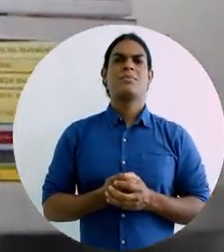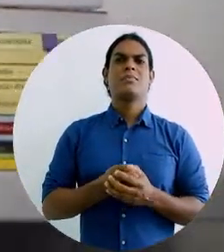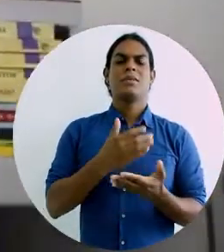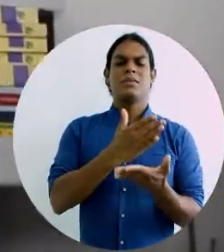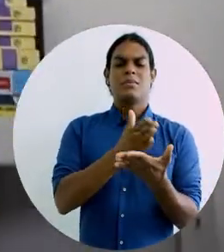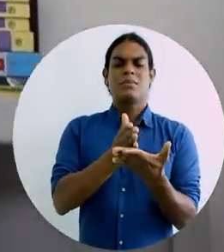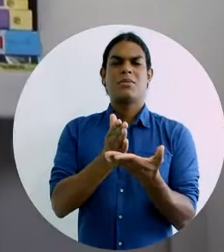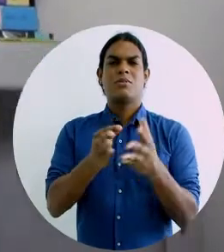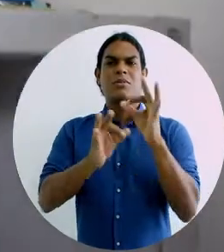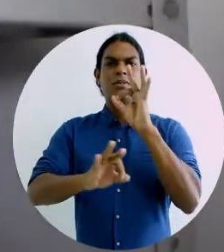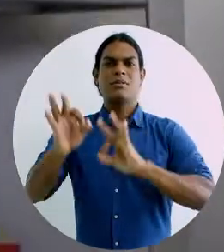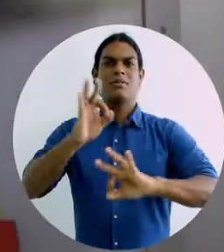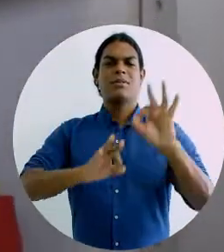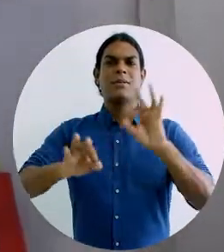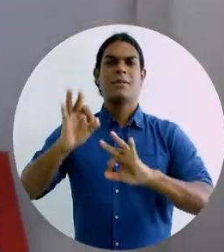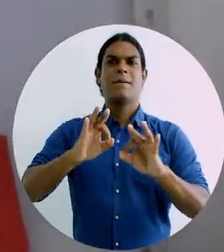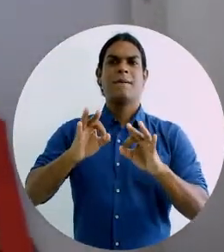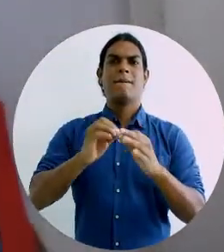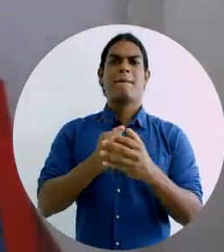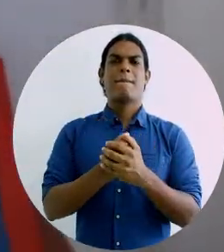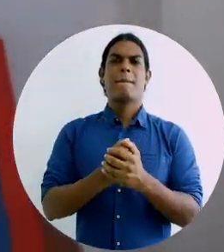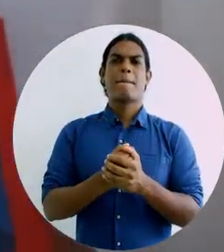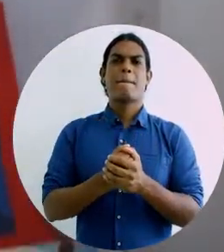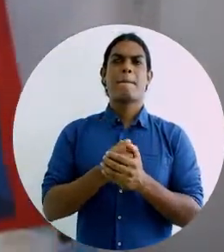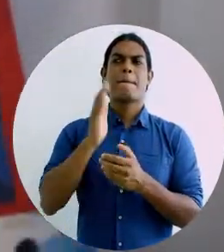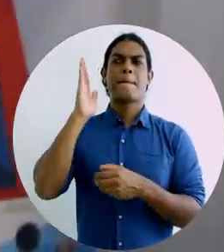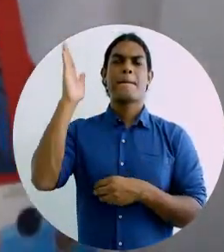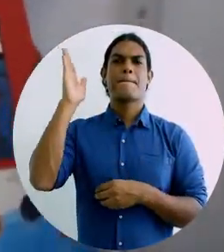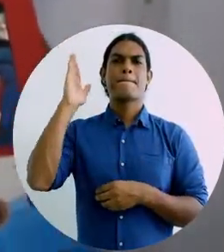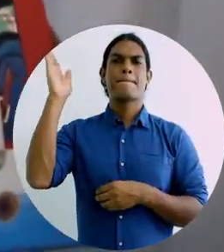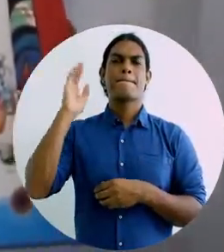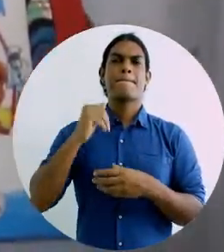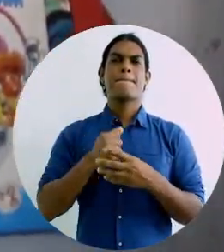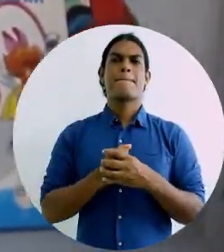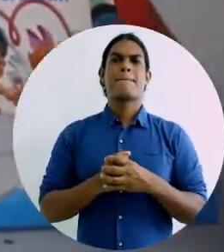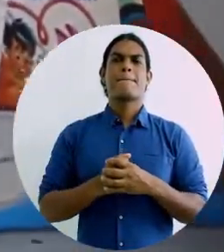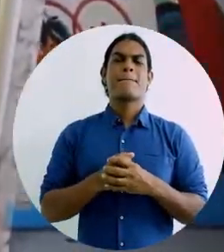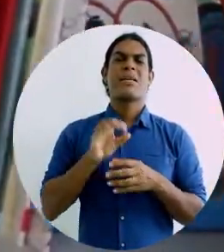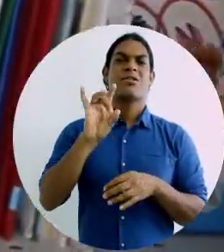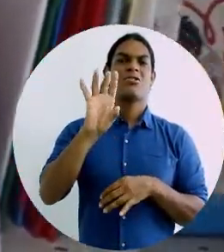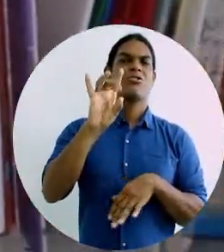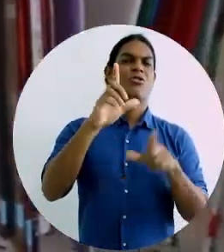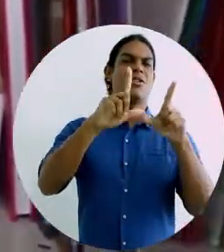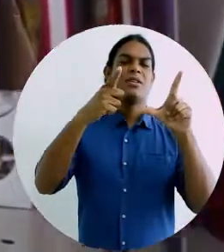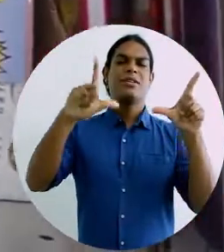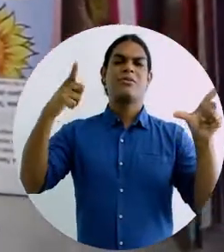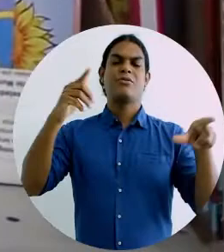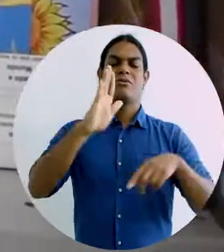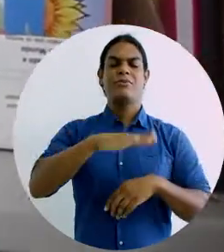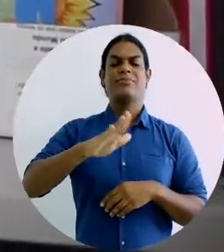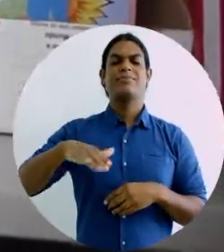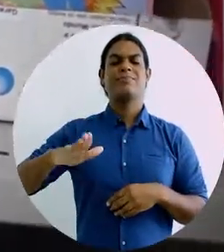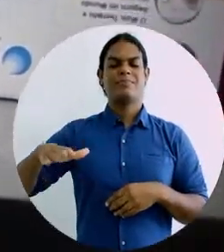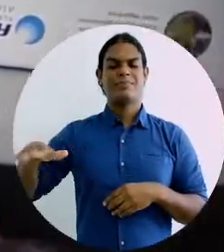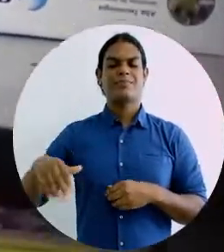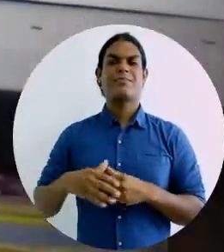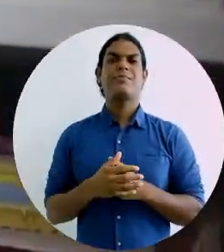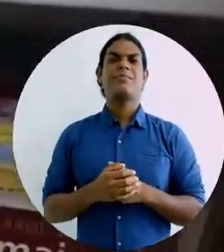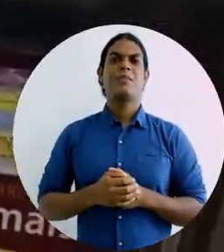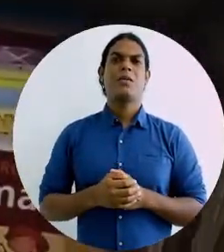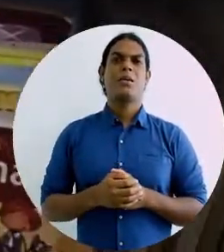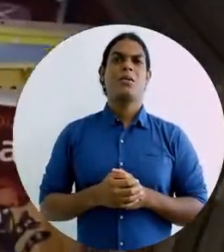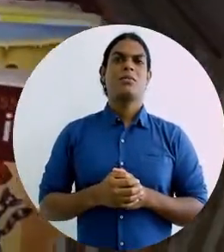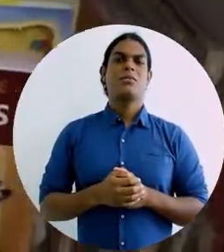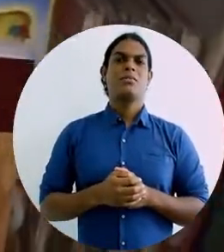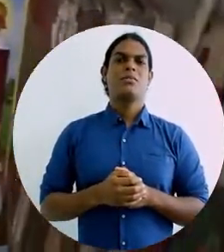no espaço aqui, no ponto de leitura, um espaço dedicado à literatura infantil e juvenil, para que nós